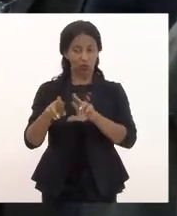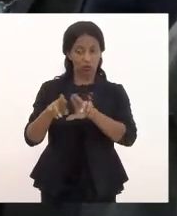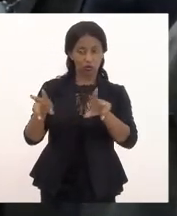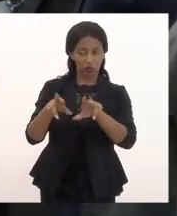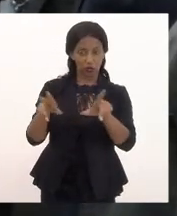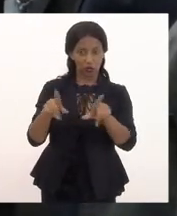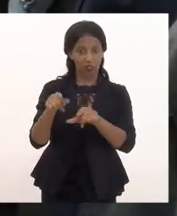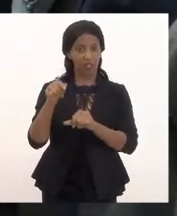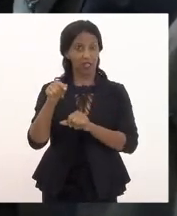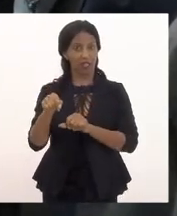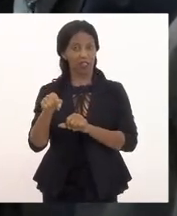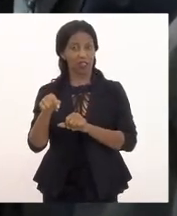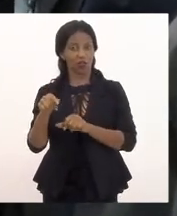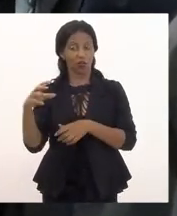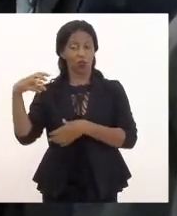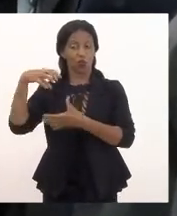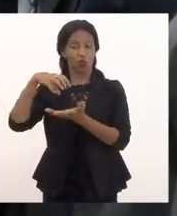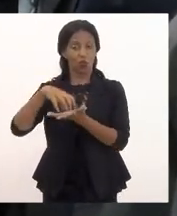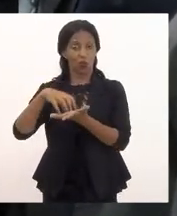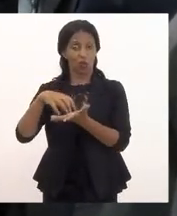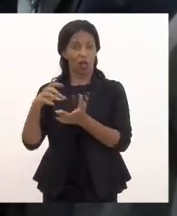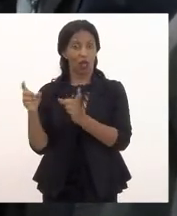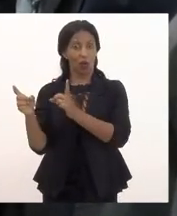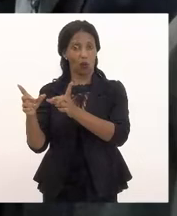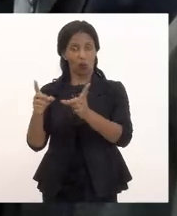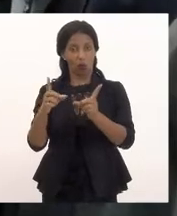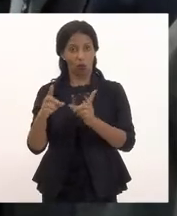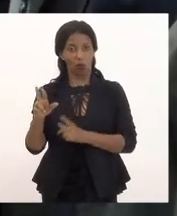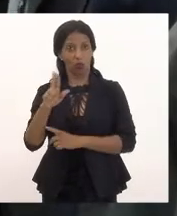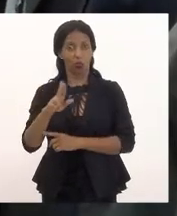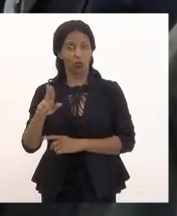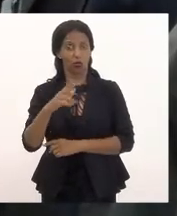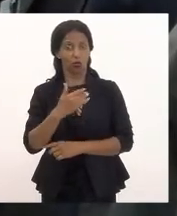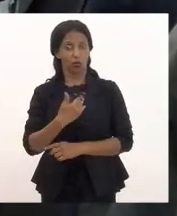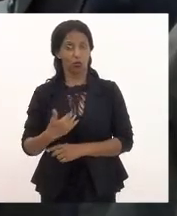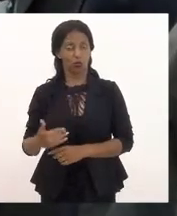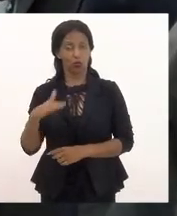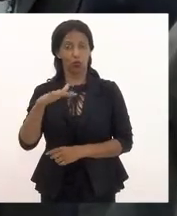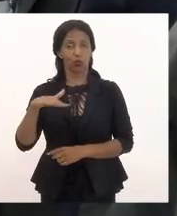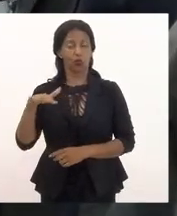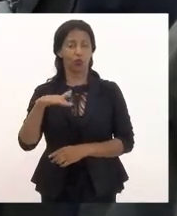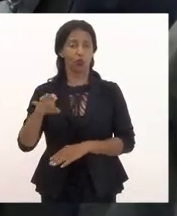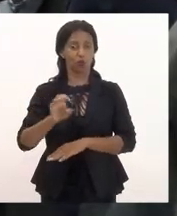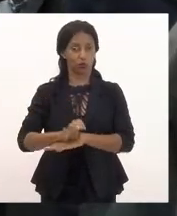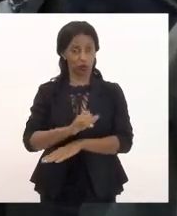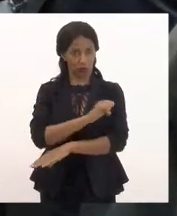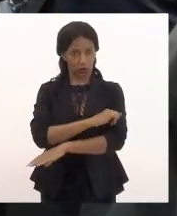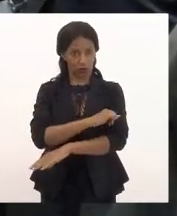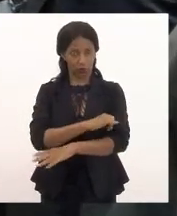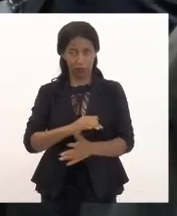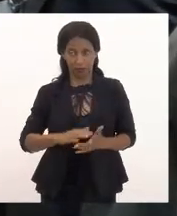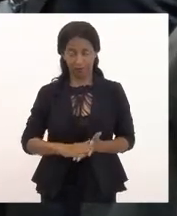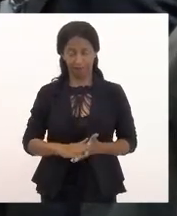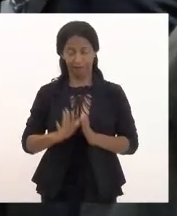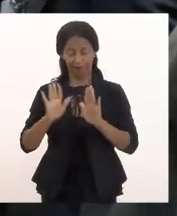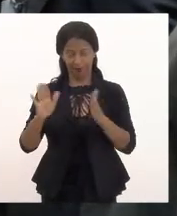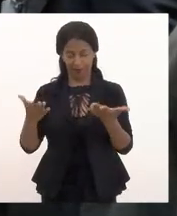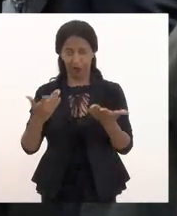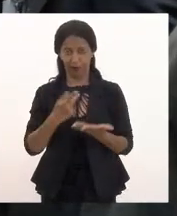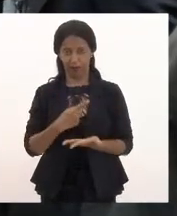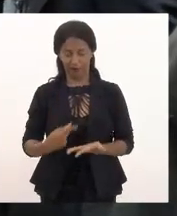estabelecimentos comerciais e locais de uso público no âmbito do Estado do Rio de Janeiro. Senhor